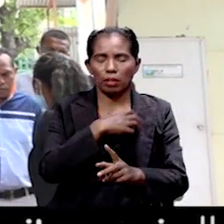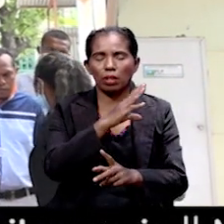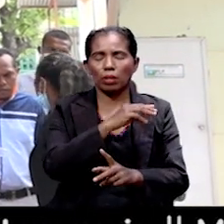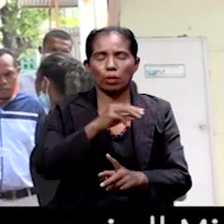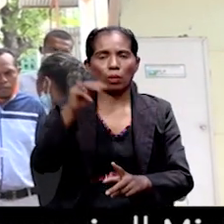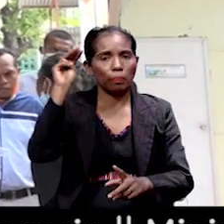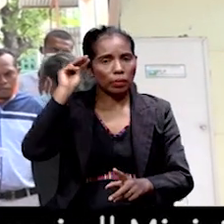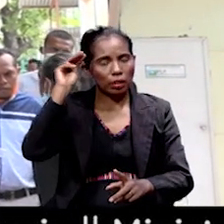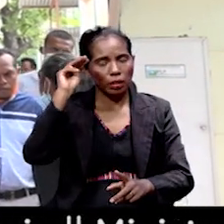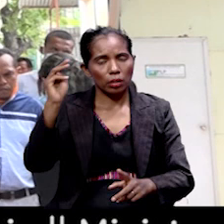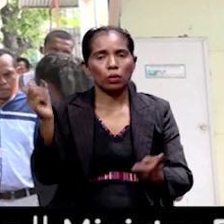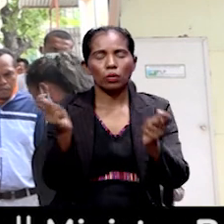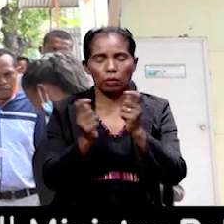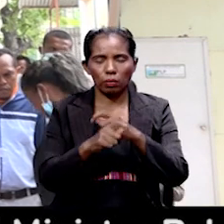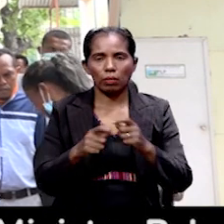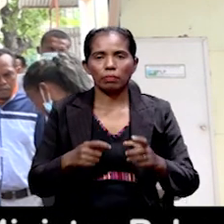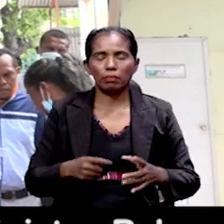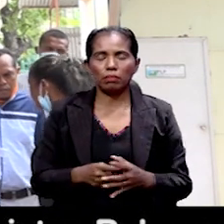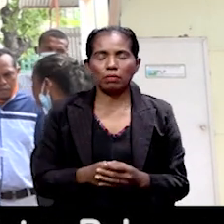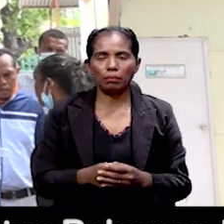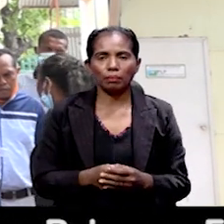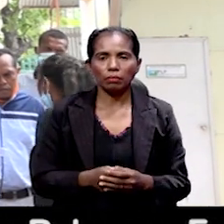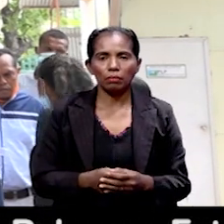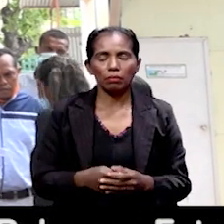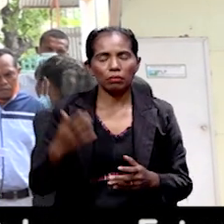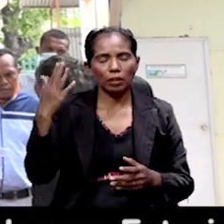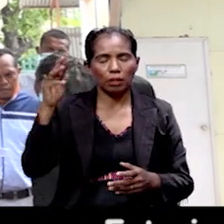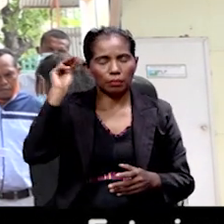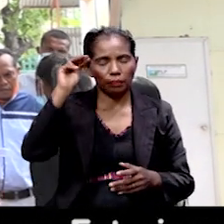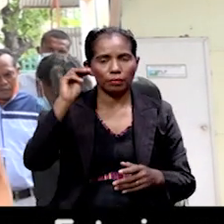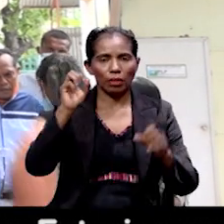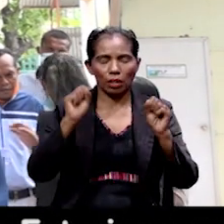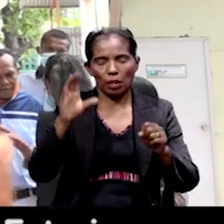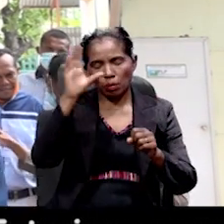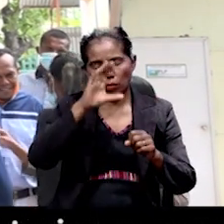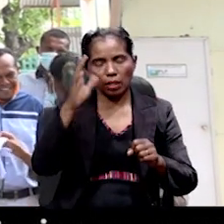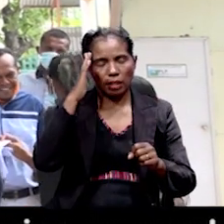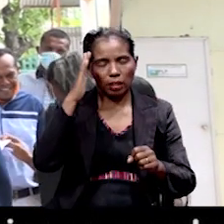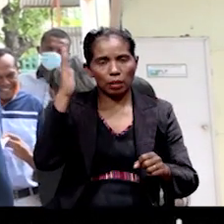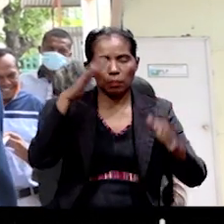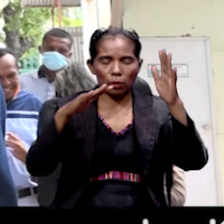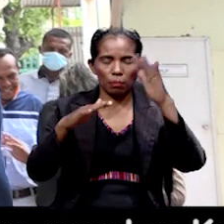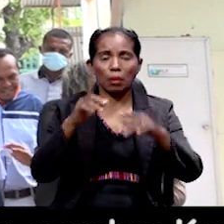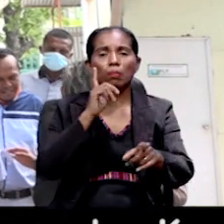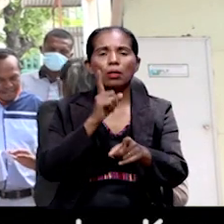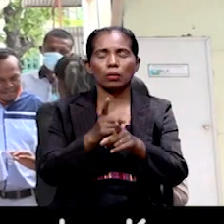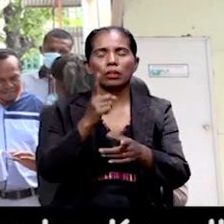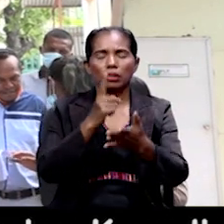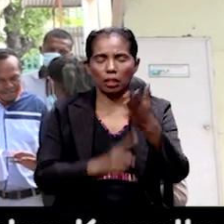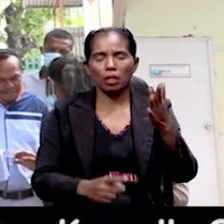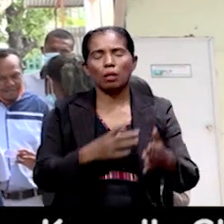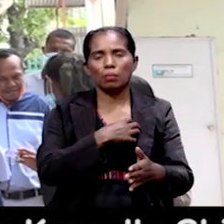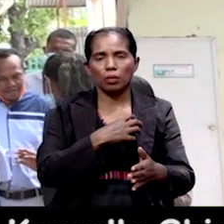nabe troka malu iya minister nabe tinggi identifikan ini problem lolos iya saya dah mak kita nabe polisi nabe abang